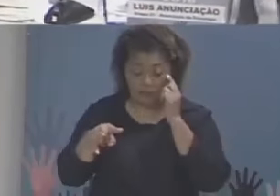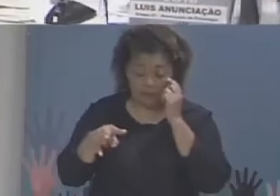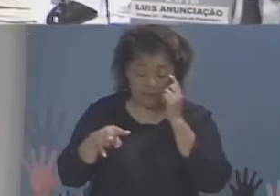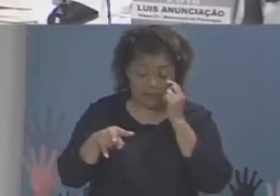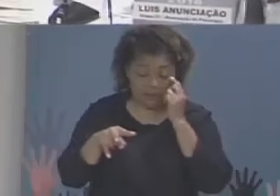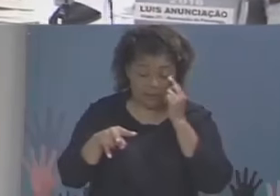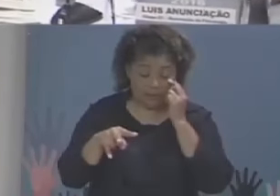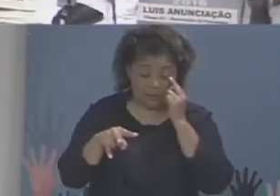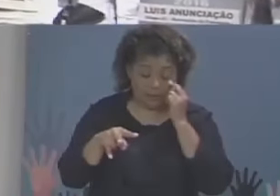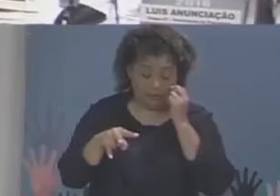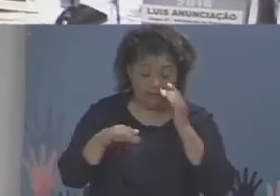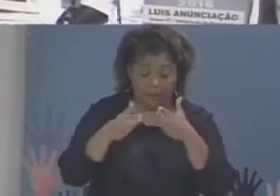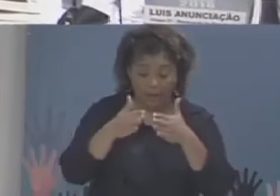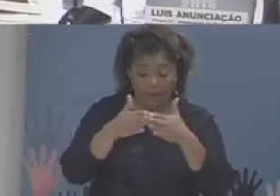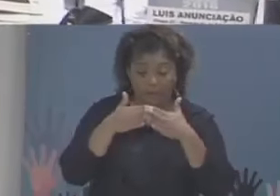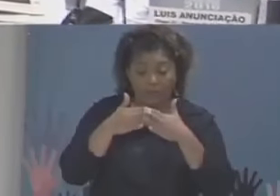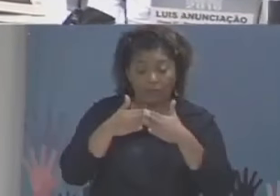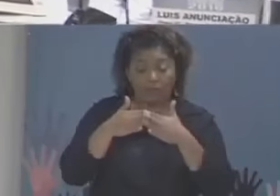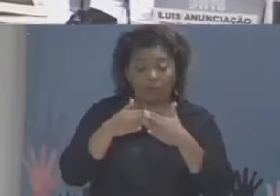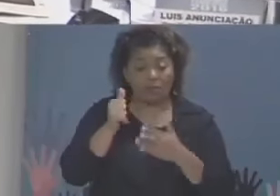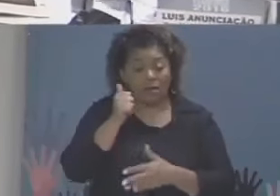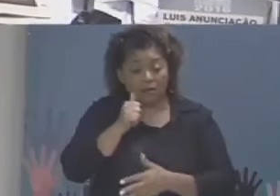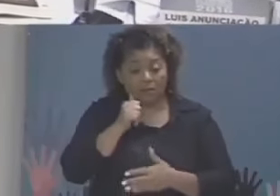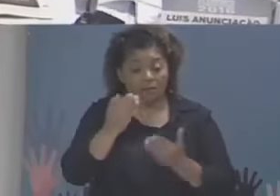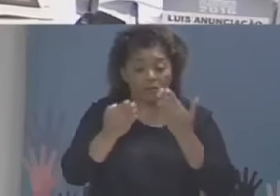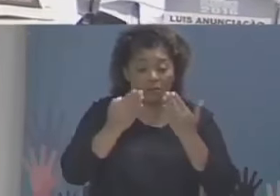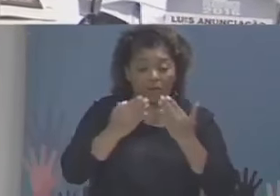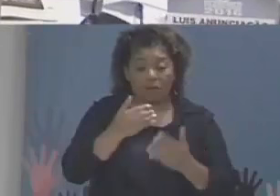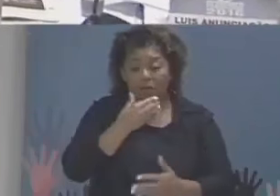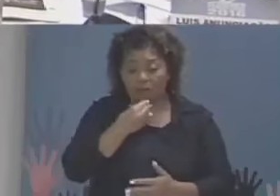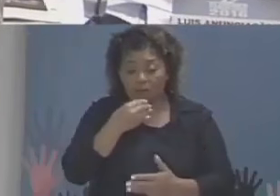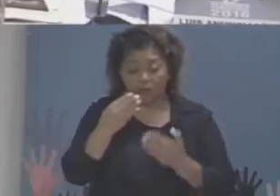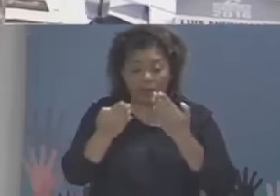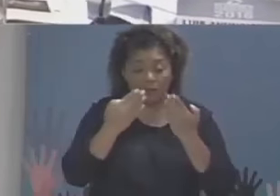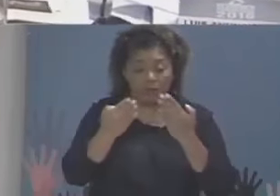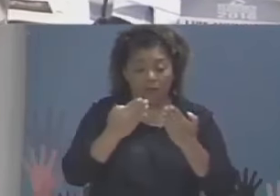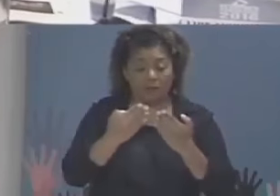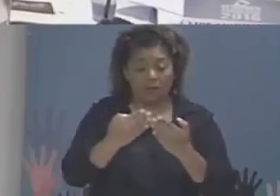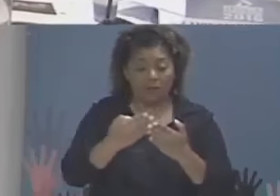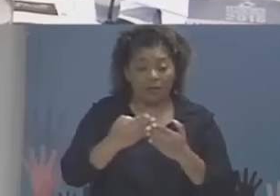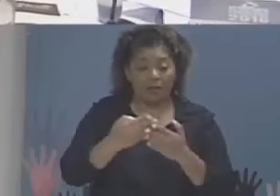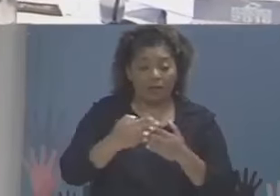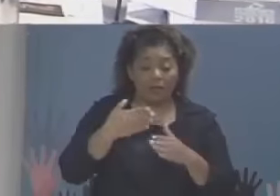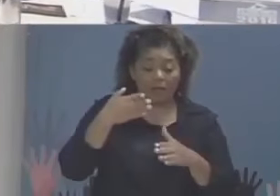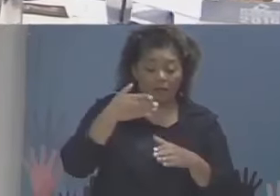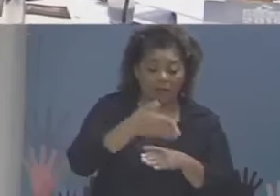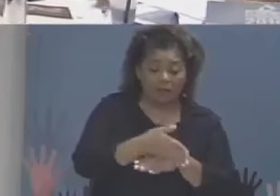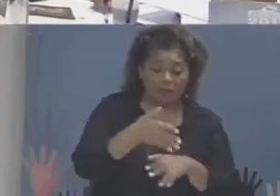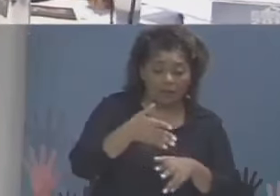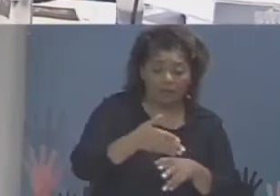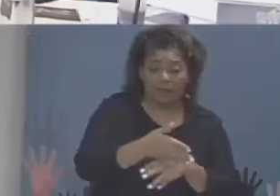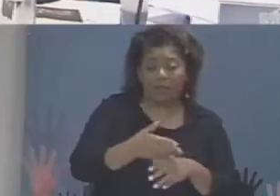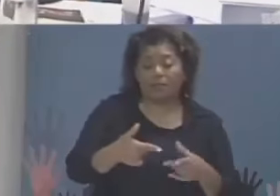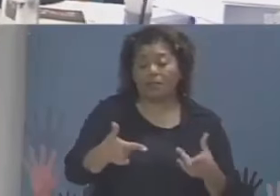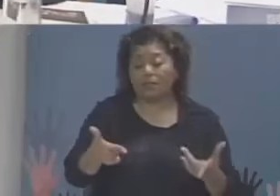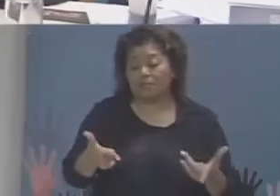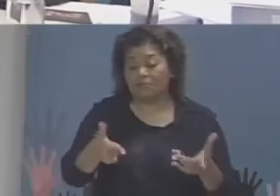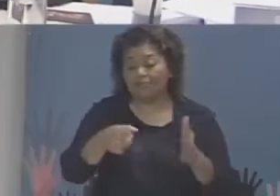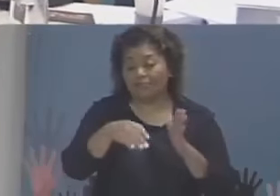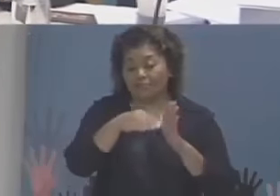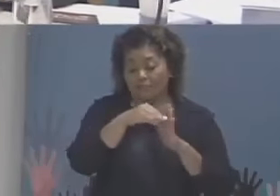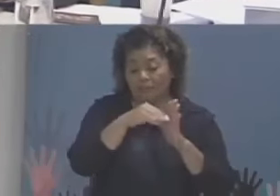às psicólogas e aos psicólogos brasileiros que enviassem questões às chapas concorrentes, com vistas a